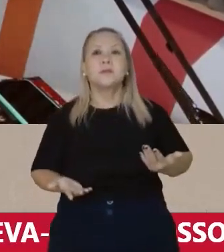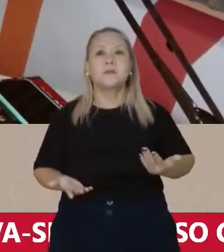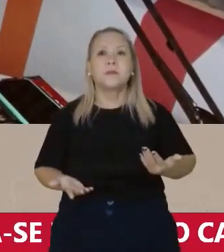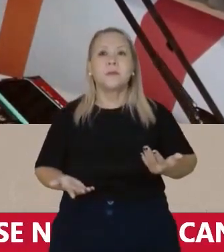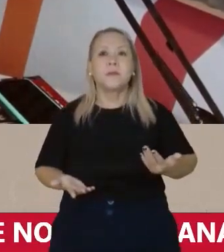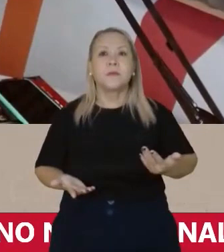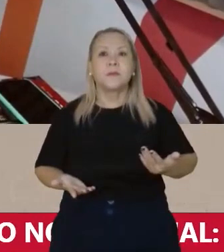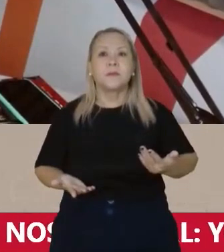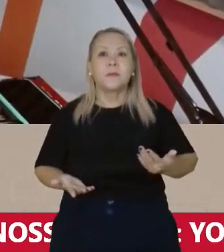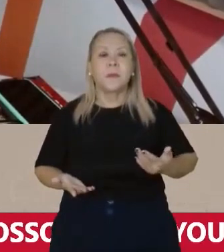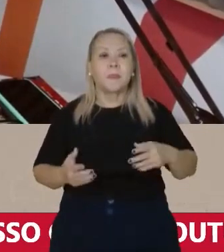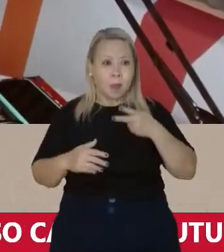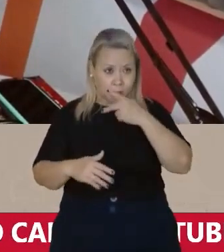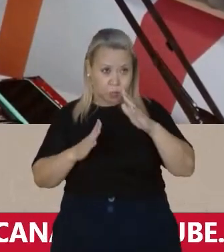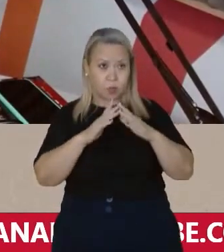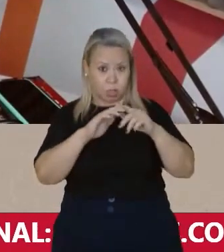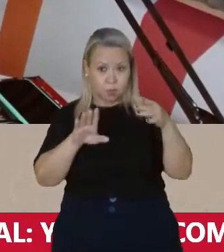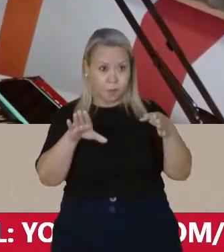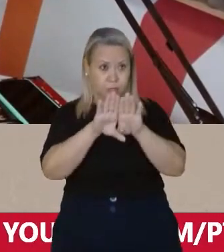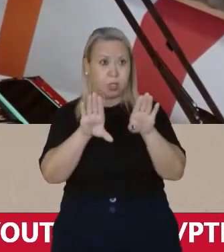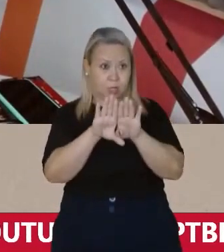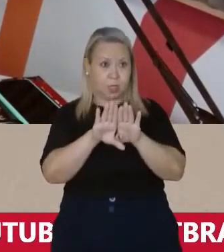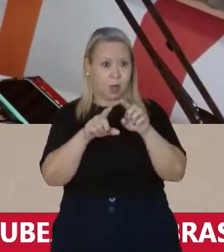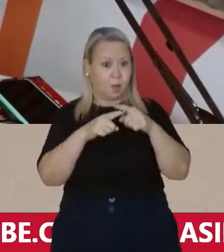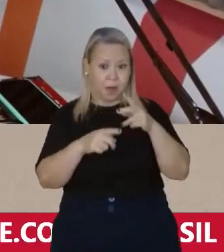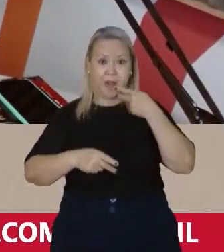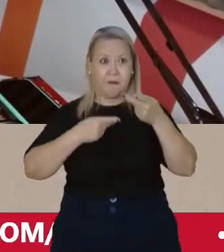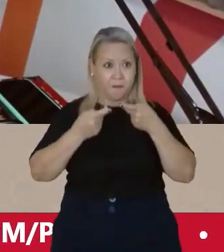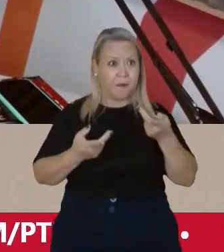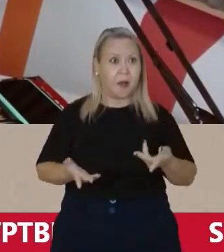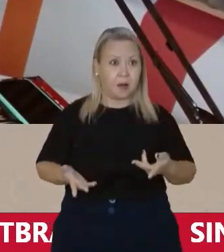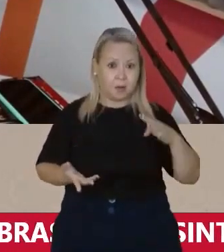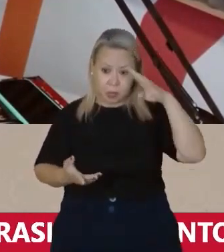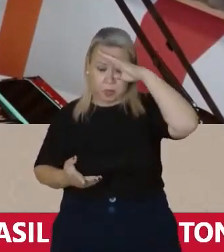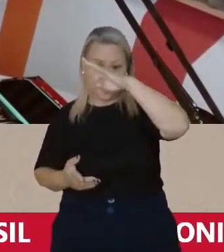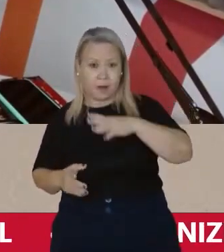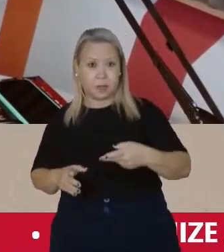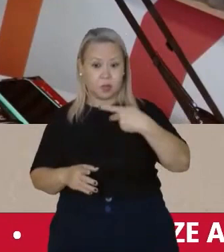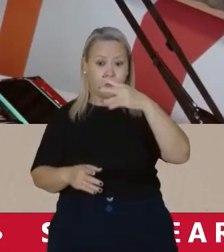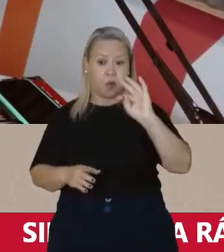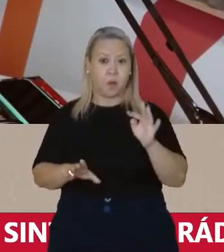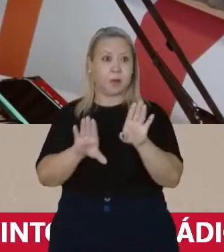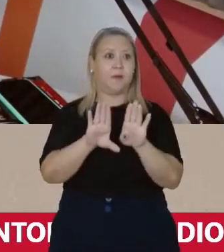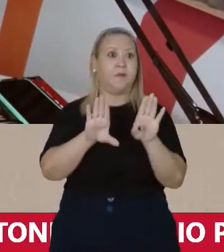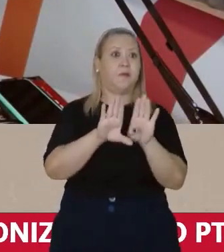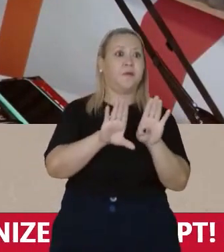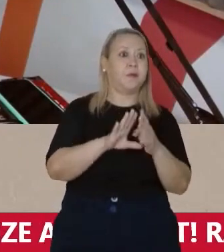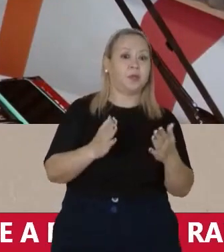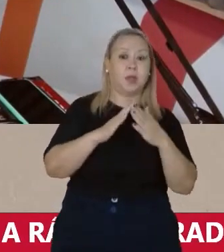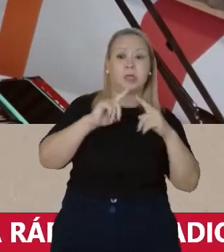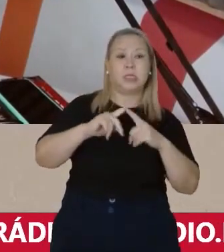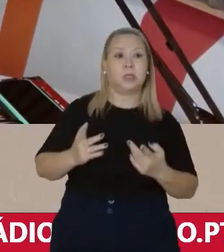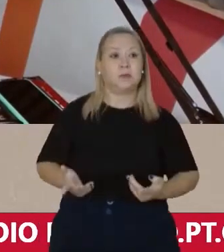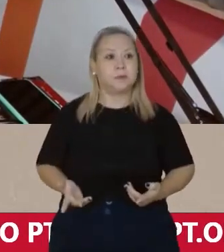depois. Sua igreja foi fechada? Porque, assim, a horda bolsonarista fala como se o PT fosse um partido que nunca governou o Brasil. Não vai